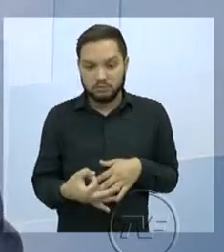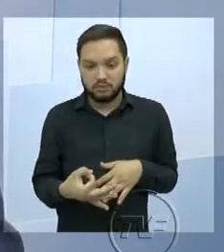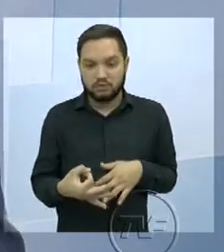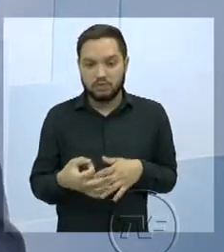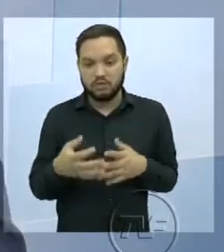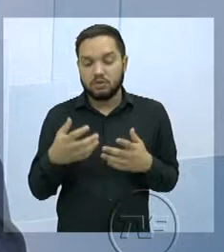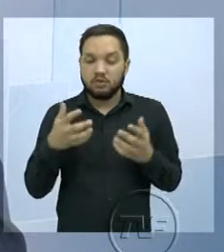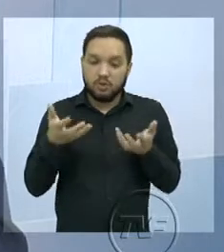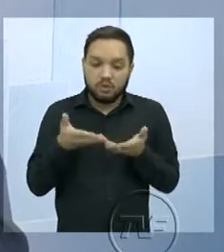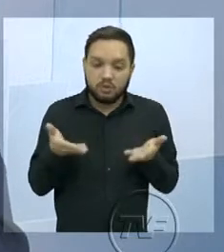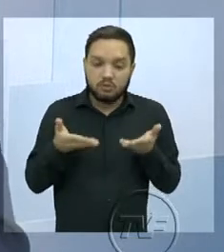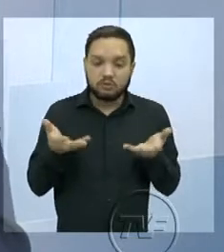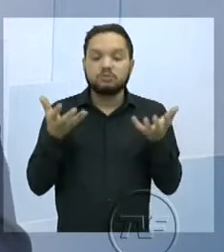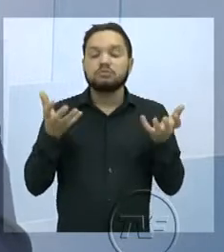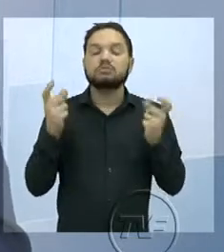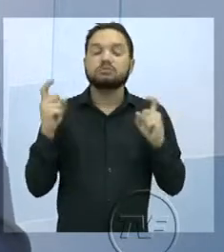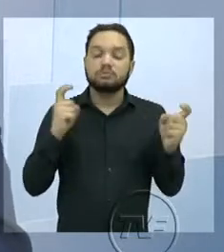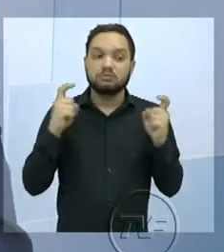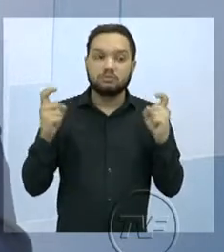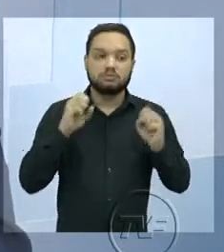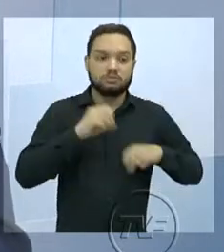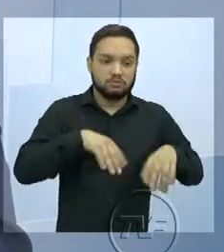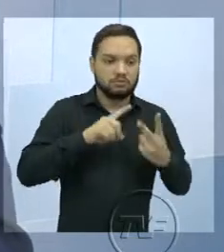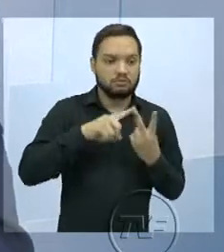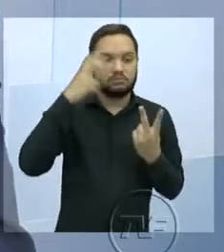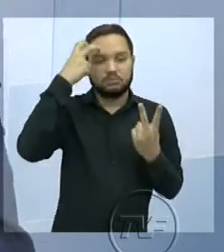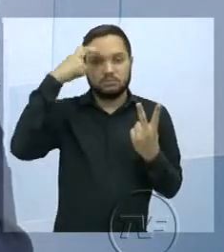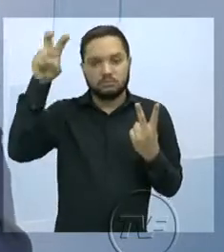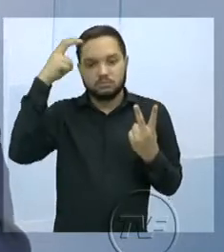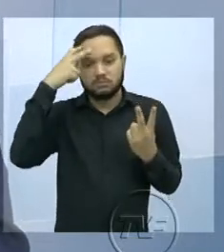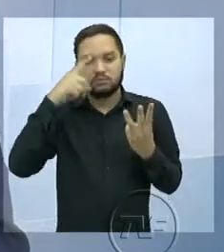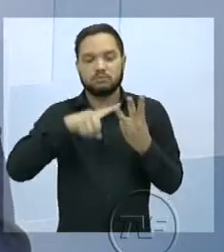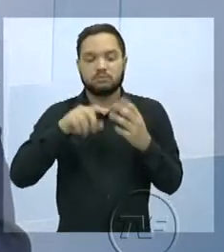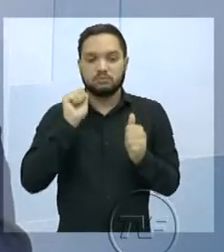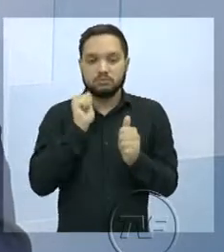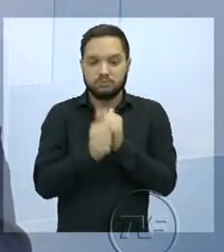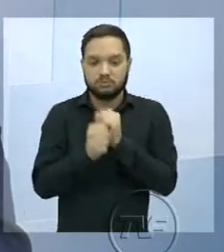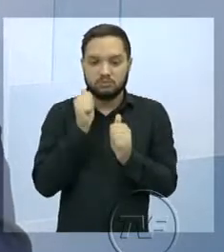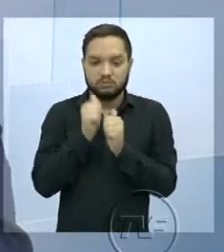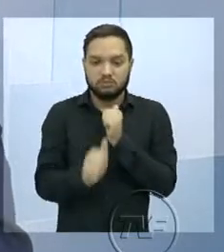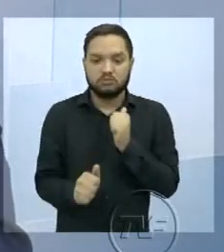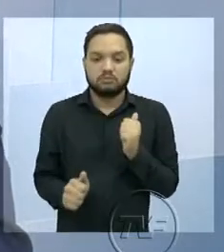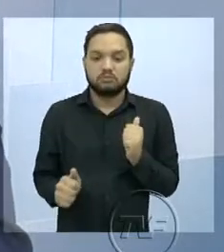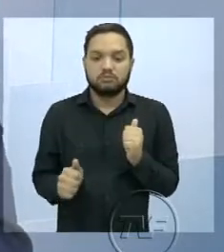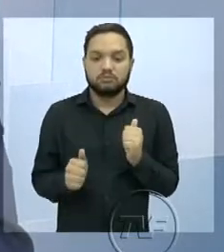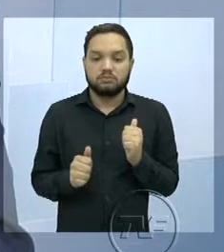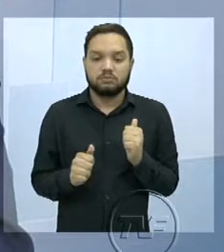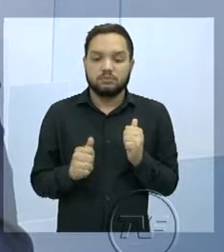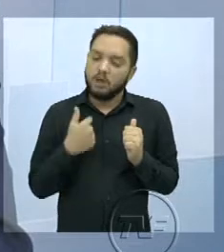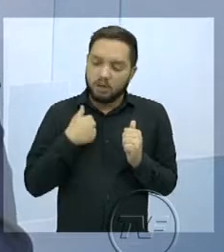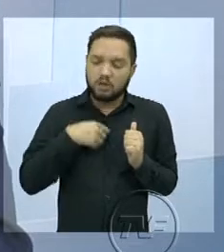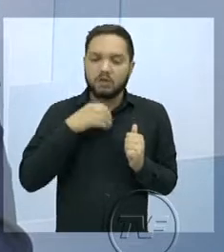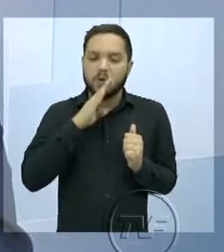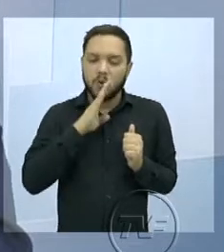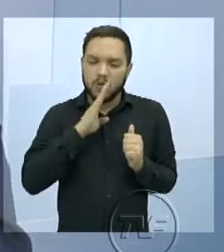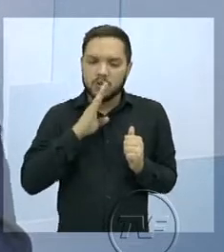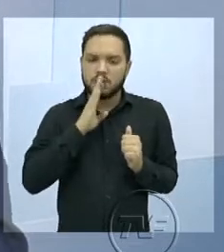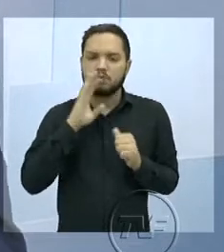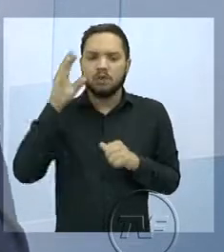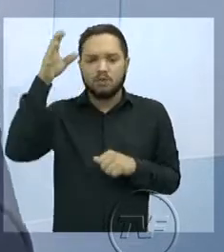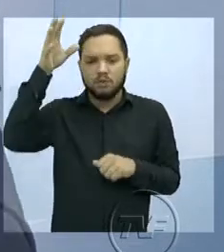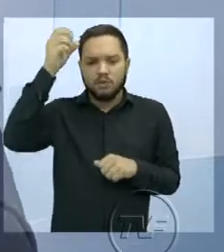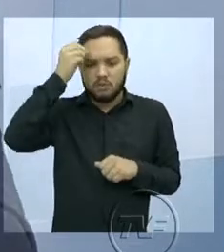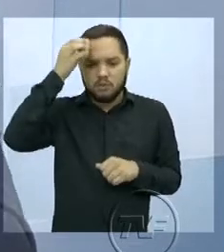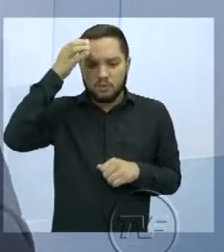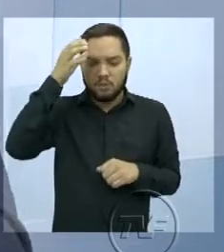só. Aí hoje a gente consegue discutir educação, cultura, esporte, com propriedade, porque são áreas